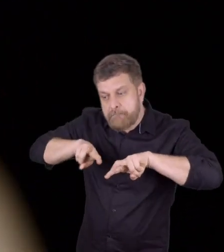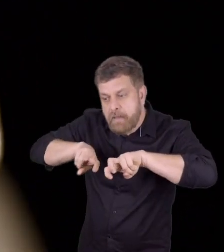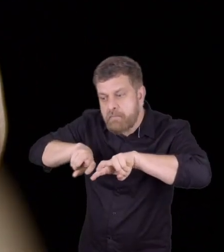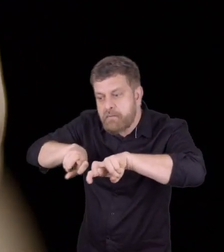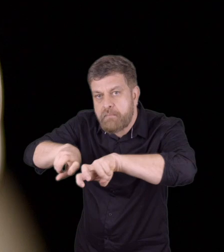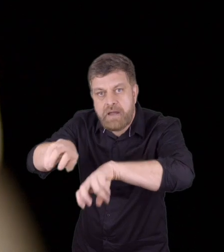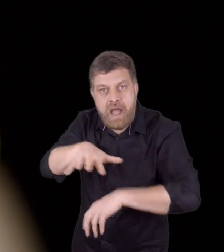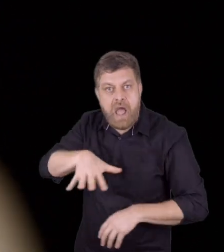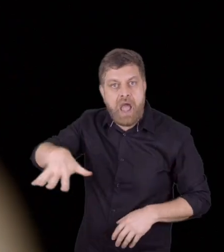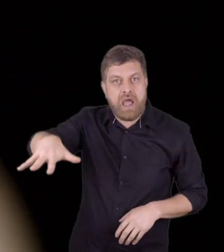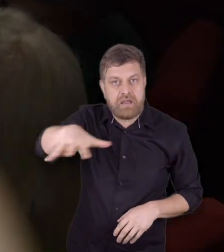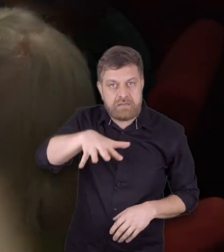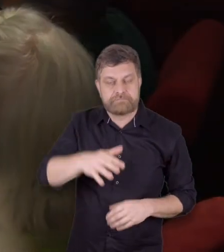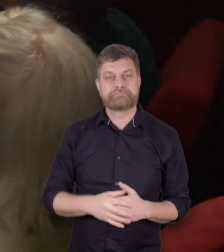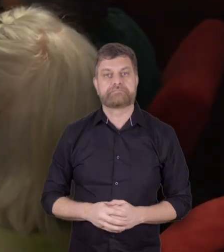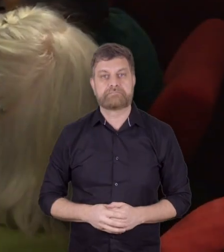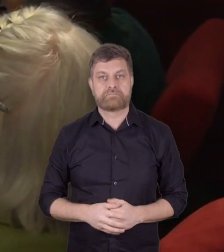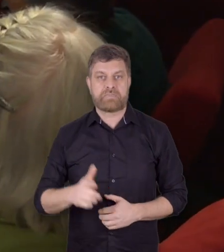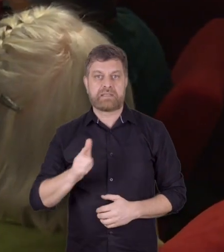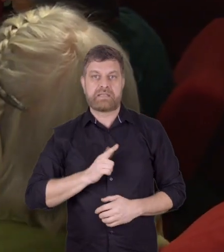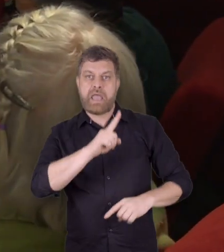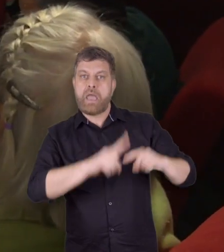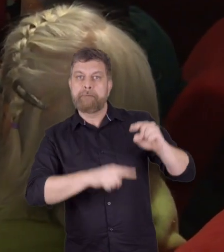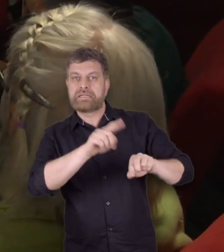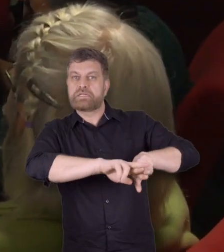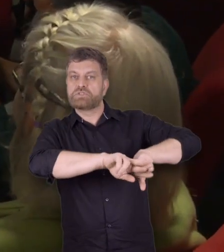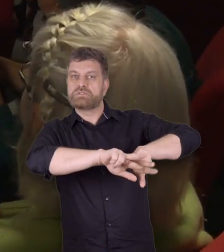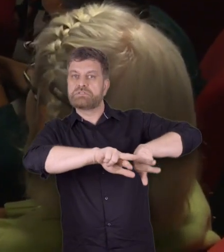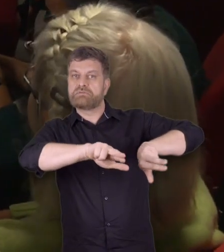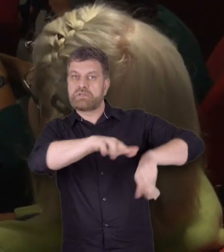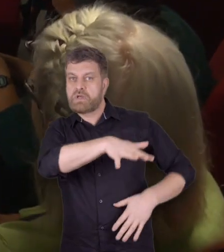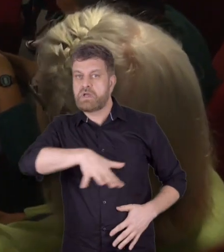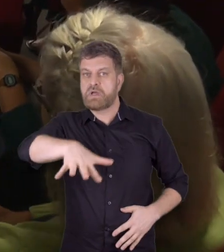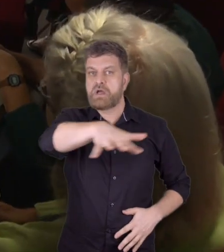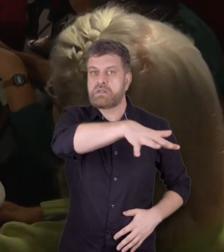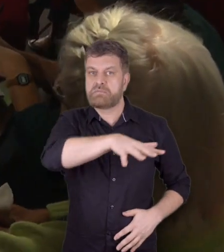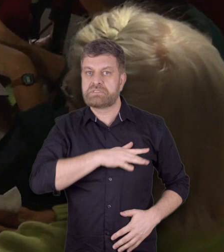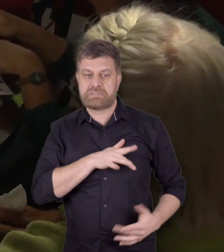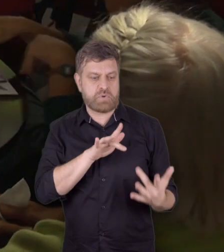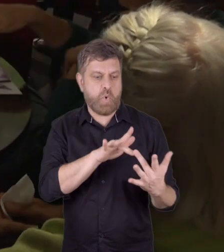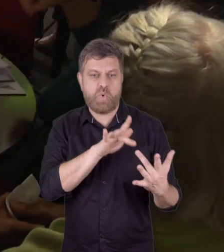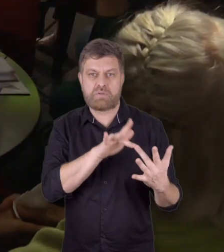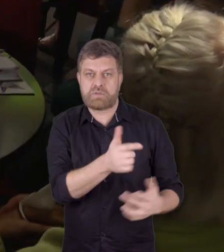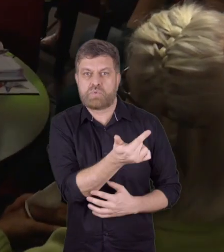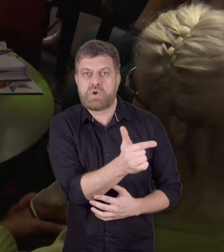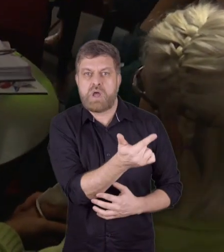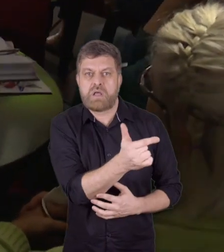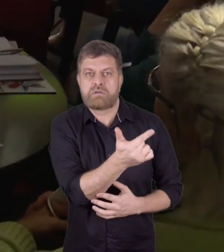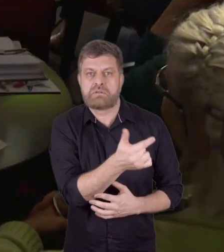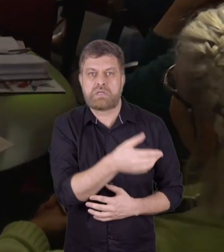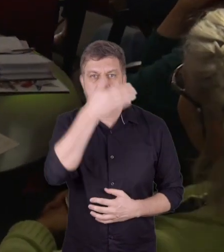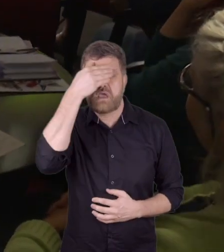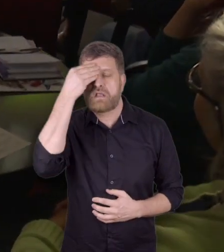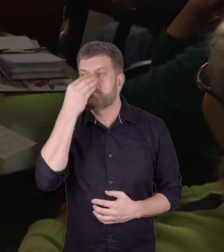de interagir, de reagir. Outros elementos, outros fatores que estejam no ambiente que ele não esteja aparelhado para perceber, ele